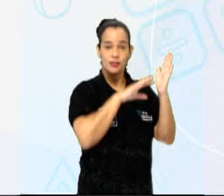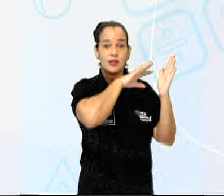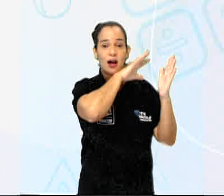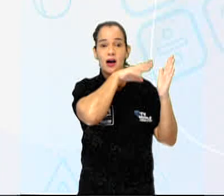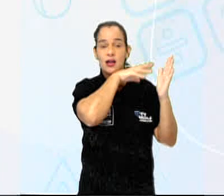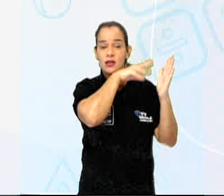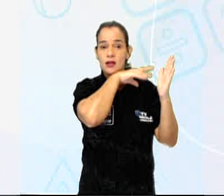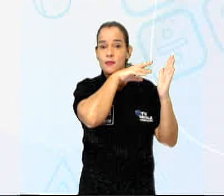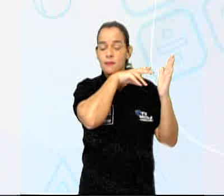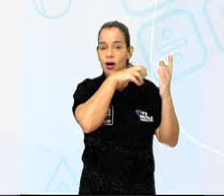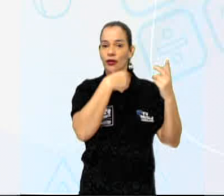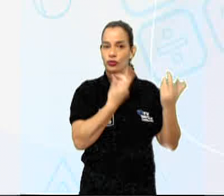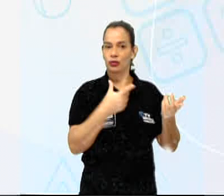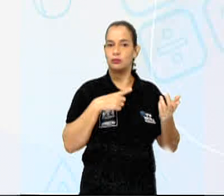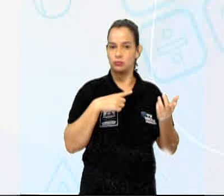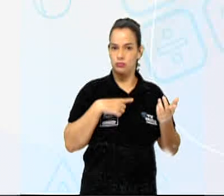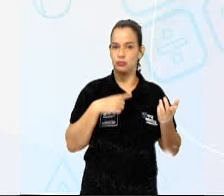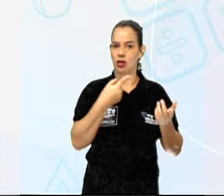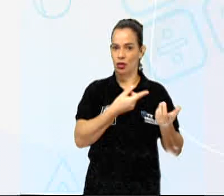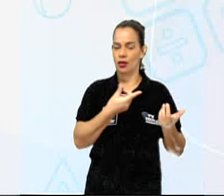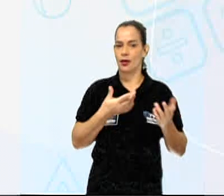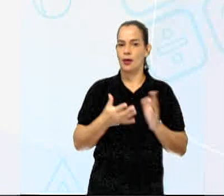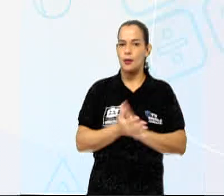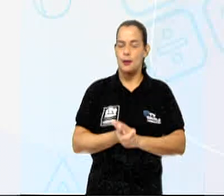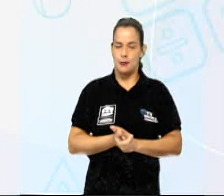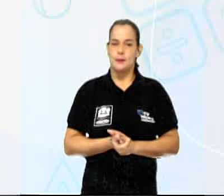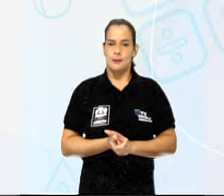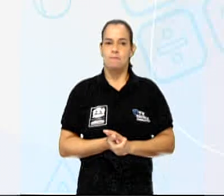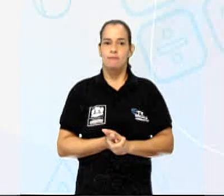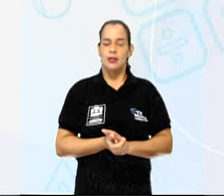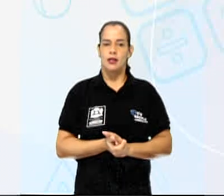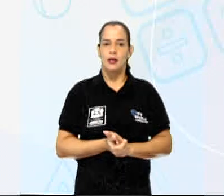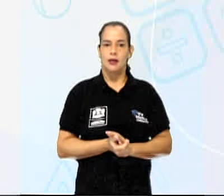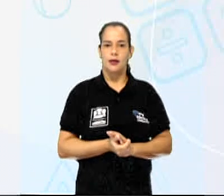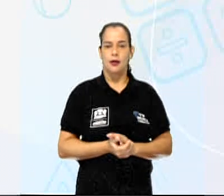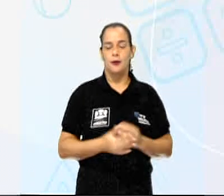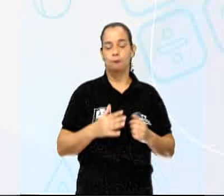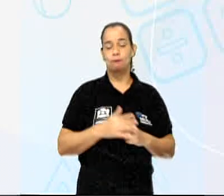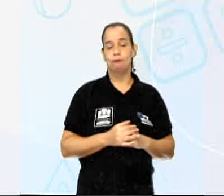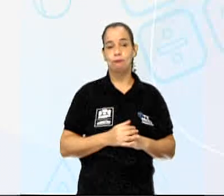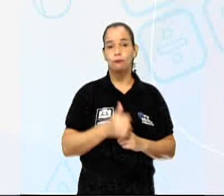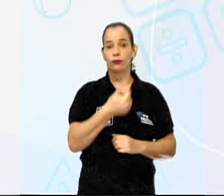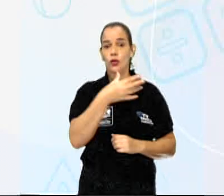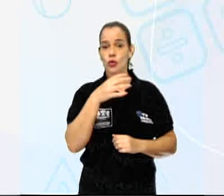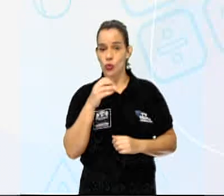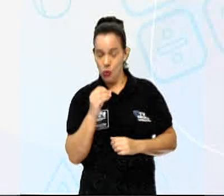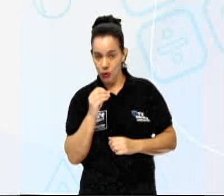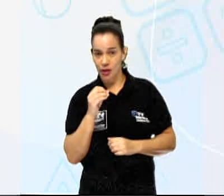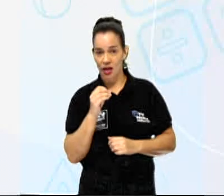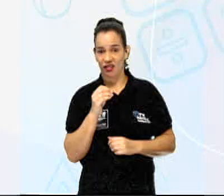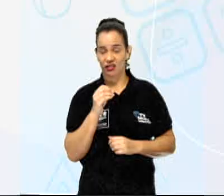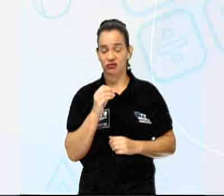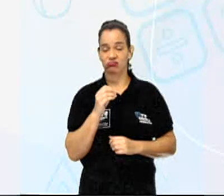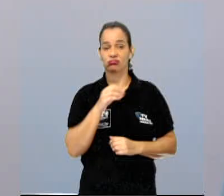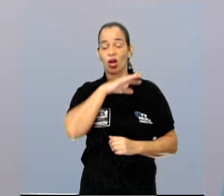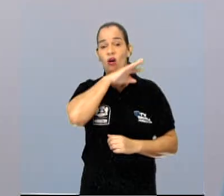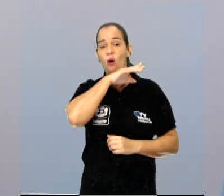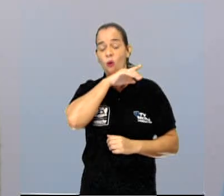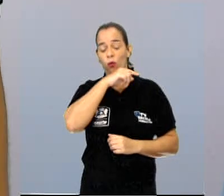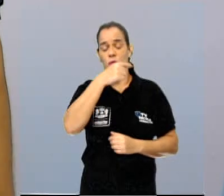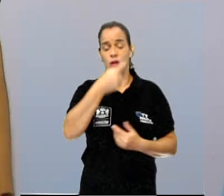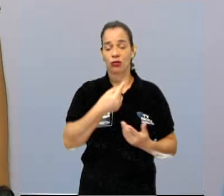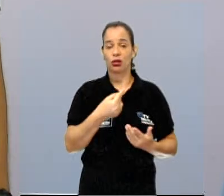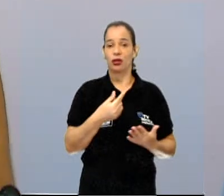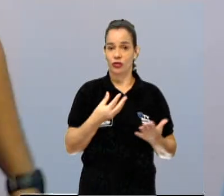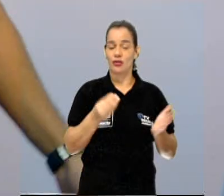que estão ameaçadas no nosso Brasil. O top 10, negativo, né? O top 10 das espécies mais ameaçadas no